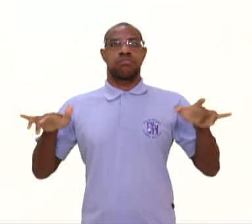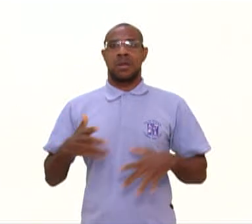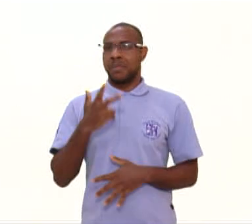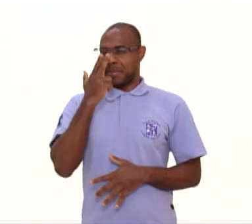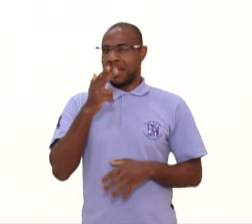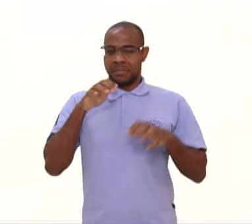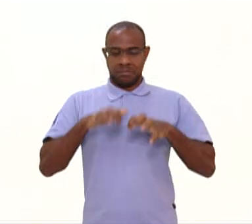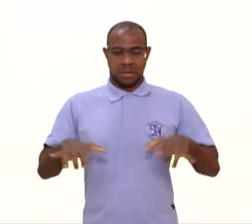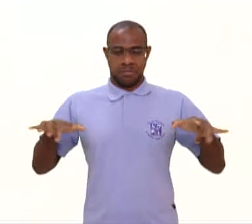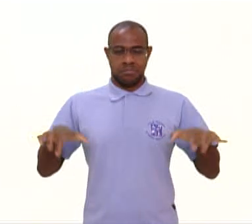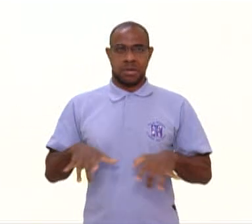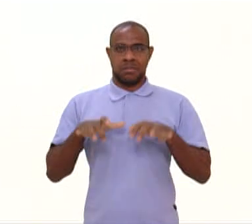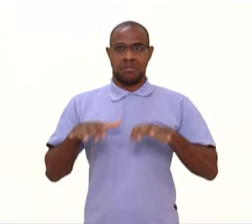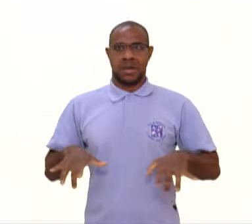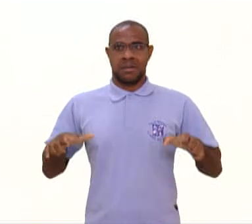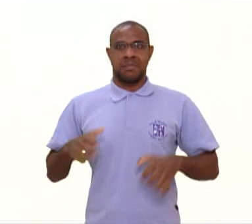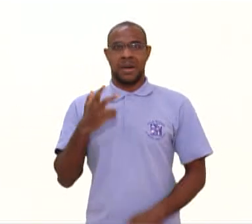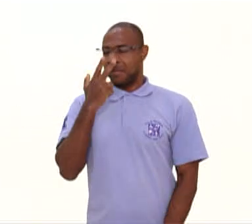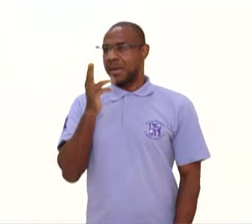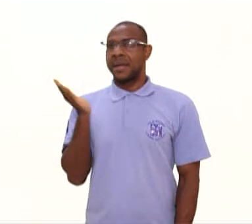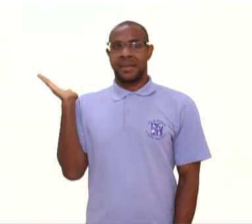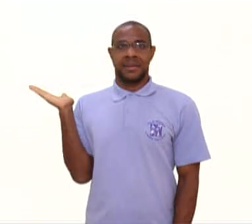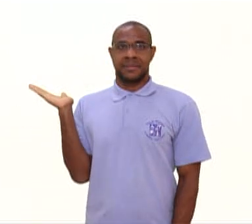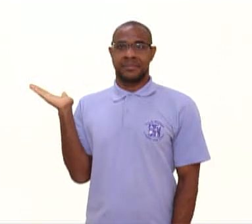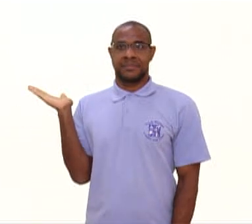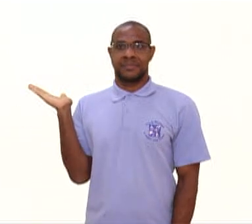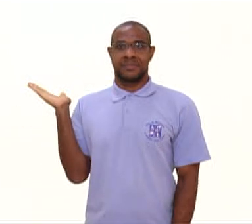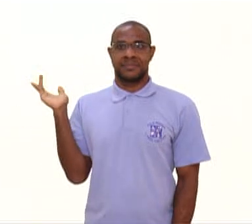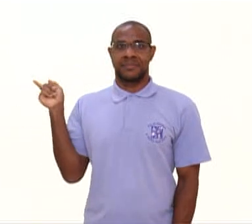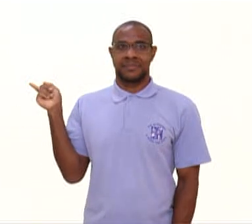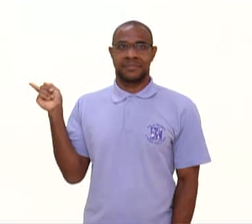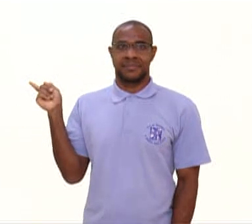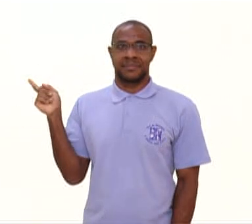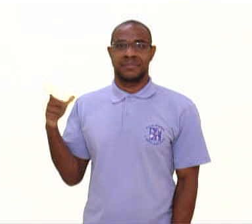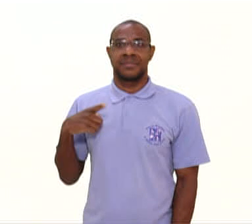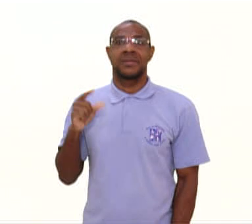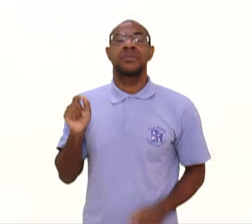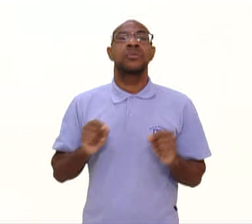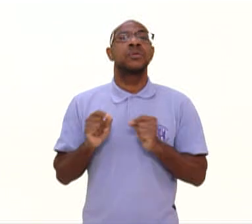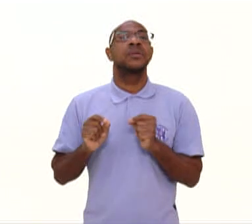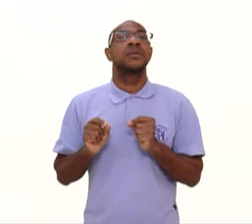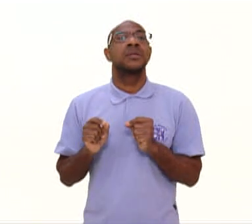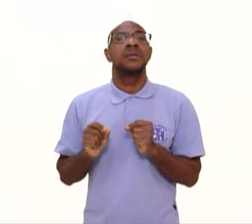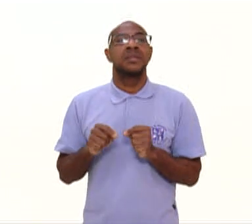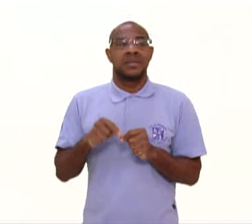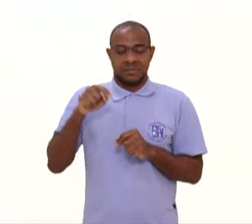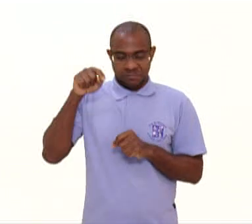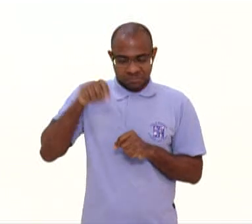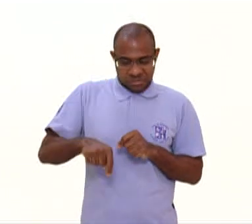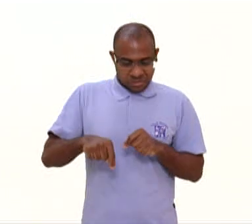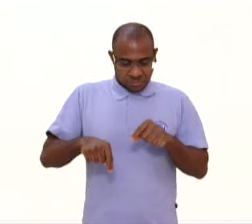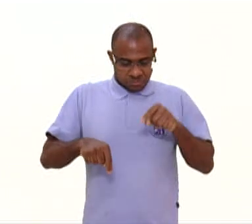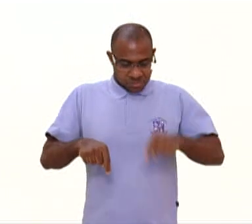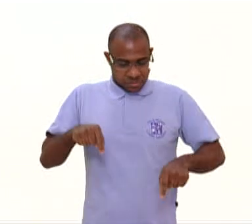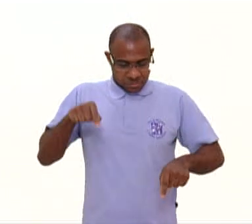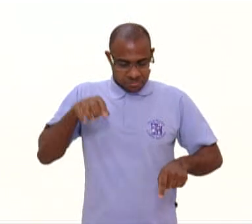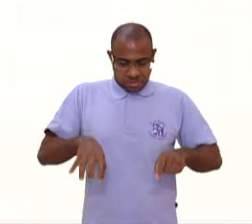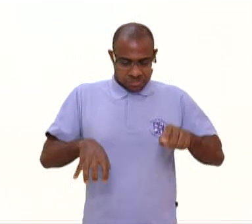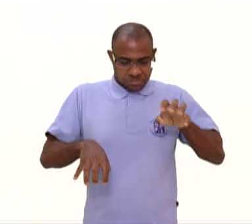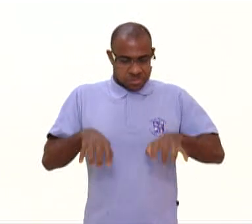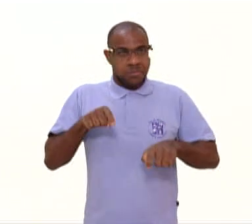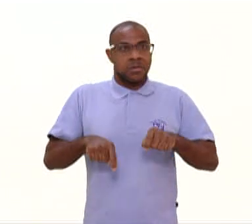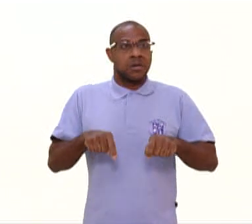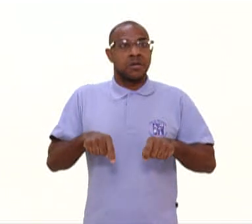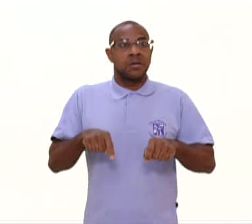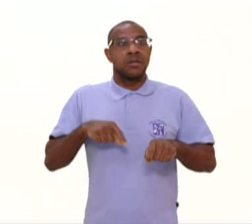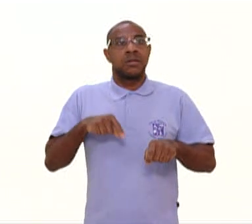ar, vamos dizer assim, entre aspas. Então, você vai ter o quê? Você tem ar comprimido, que conforme você dedilha a tecla, ele